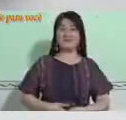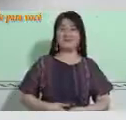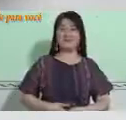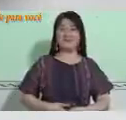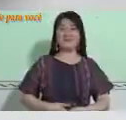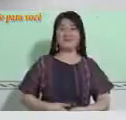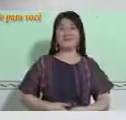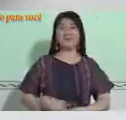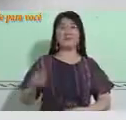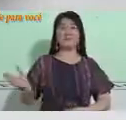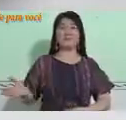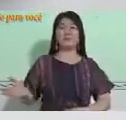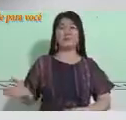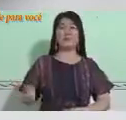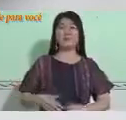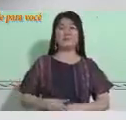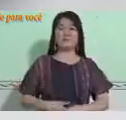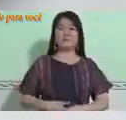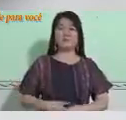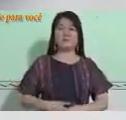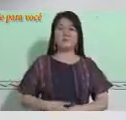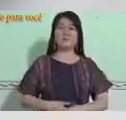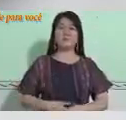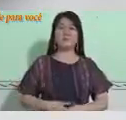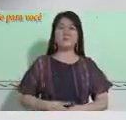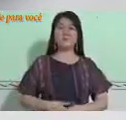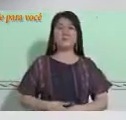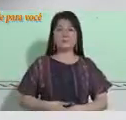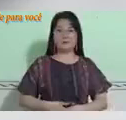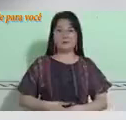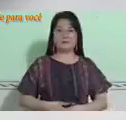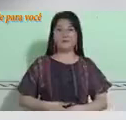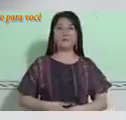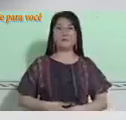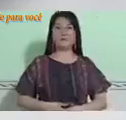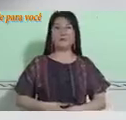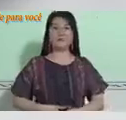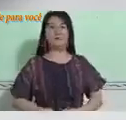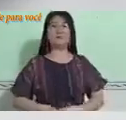suco de laranja ou um doce, por exemplo.